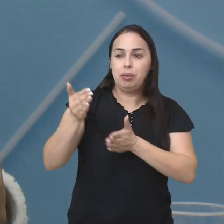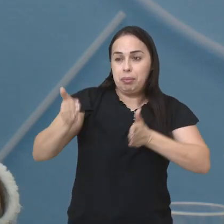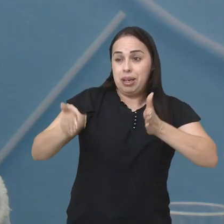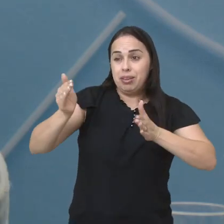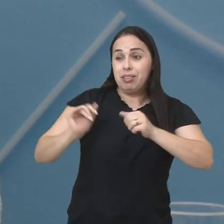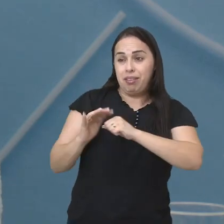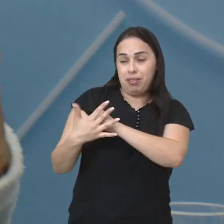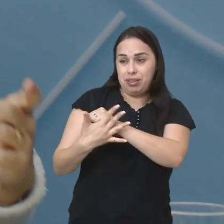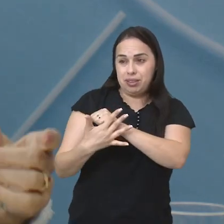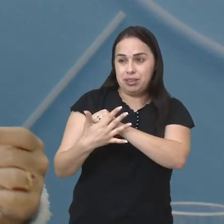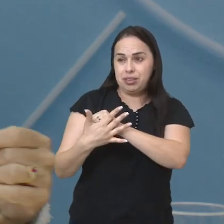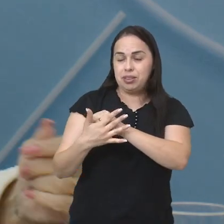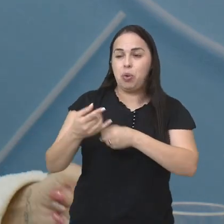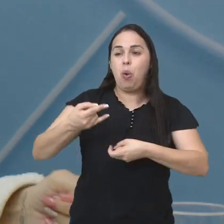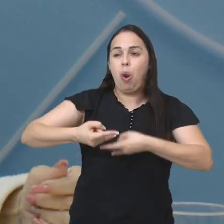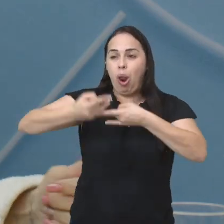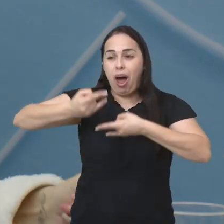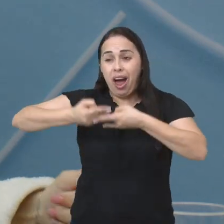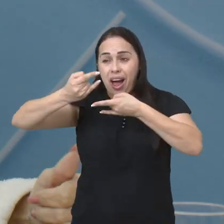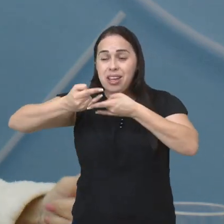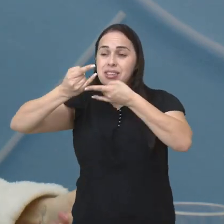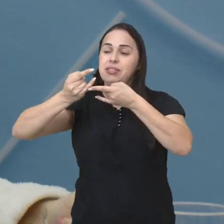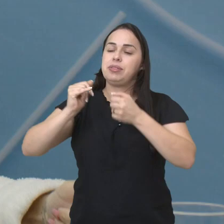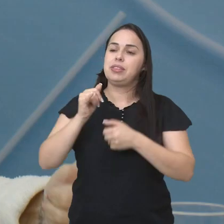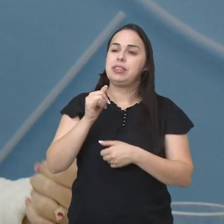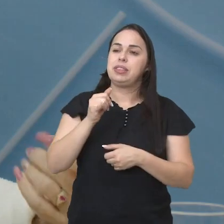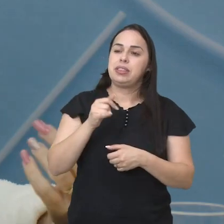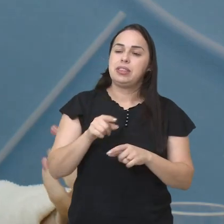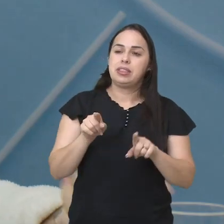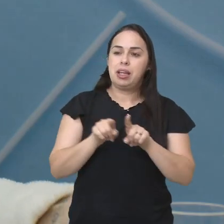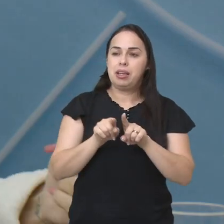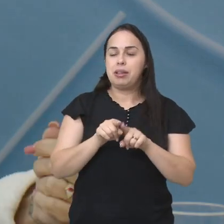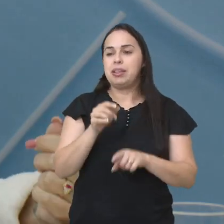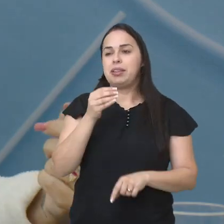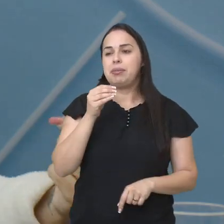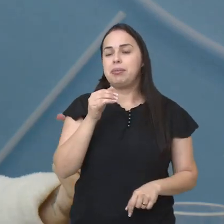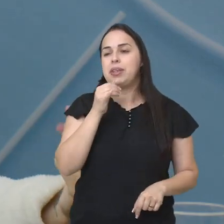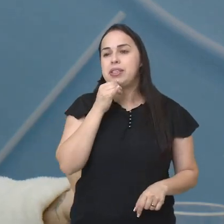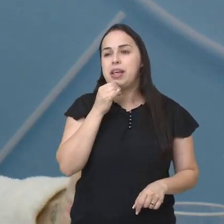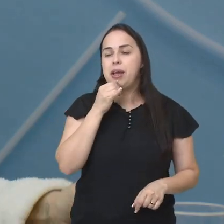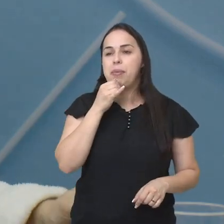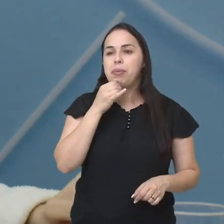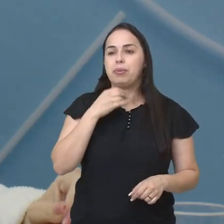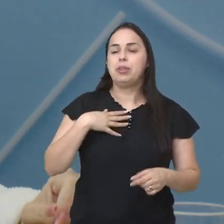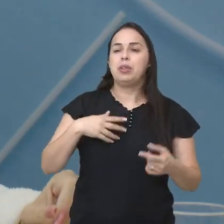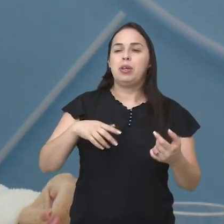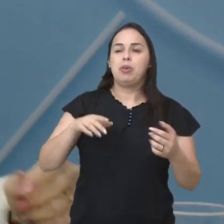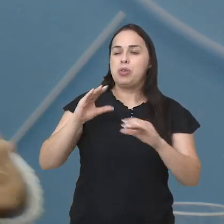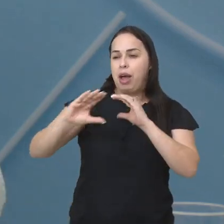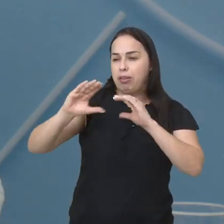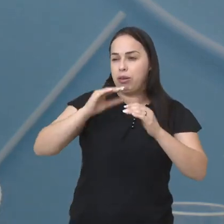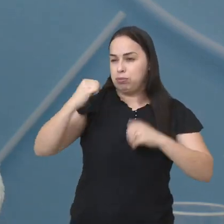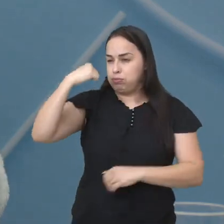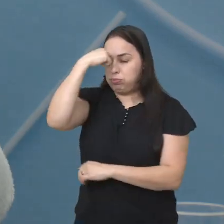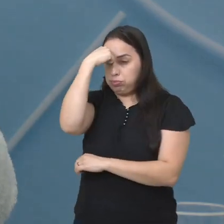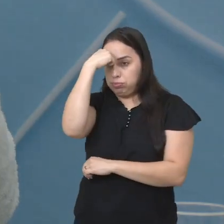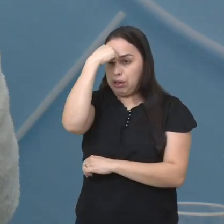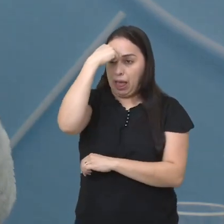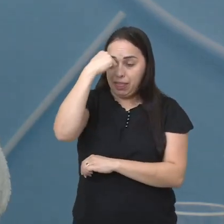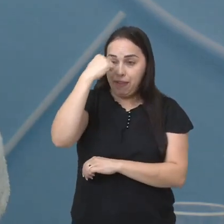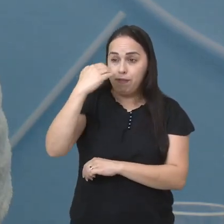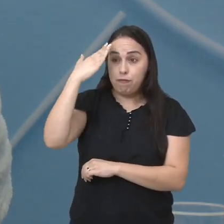pandemia, com essas lives, né? Então tivemos Péricles, Gustavo Lima, os